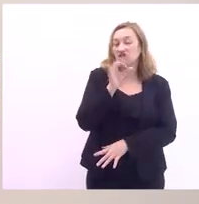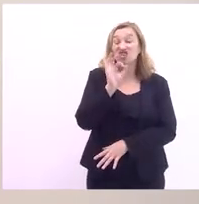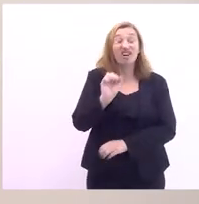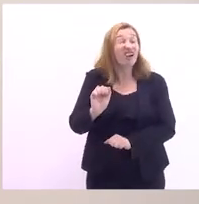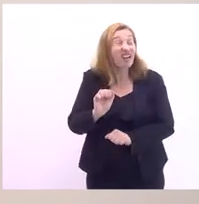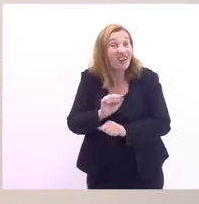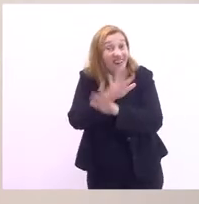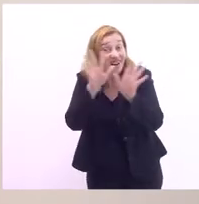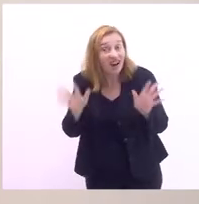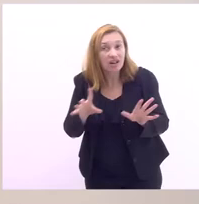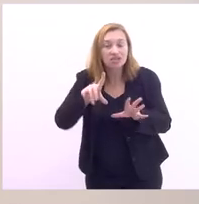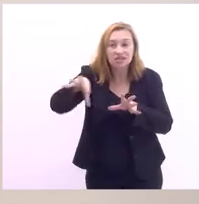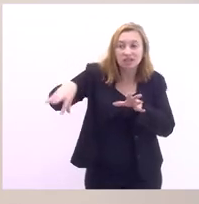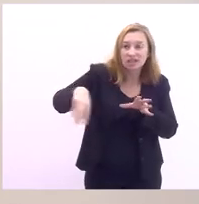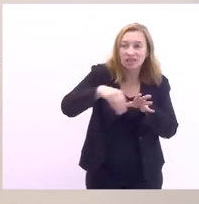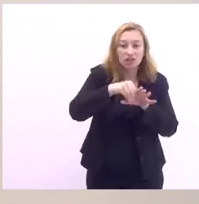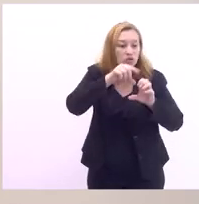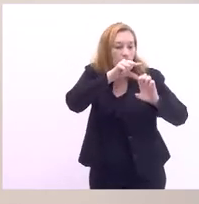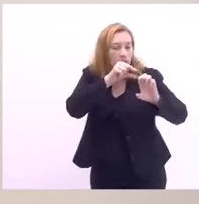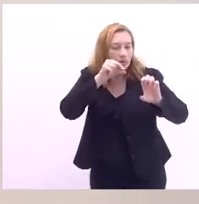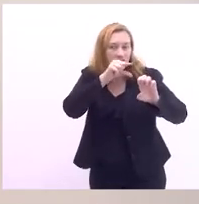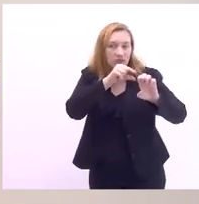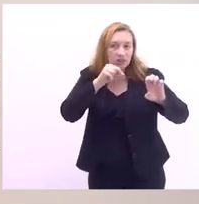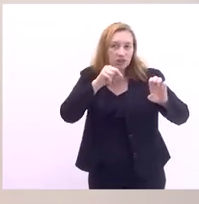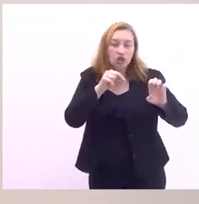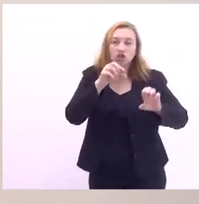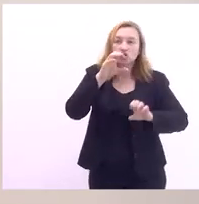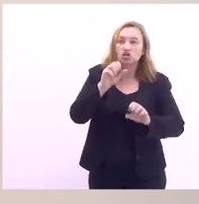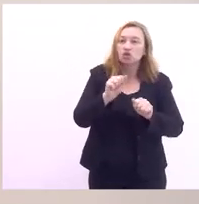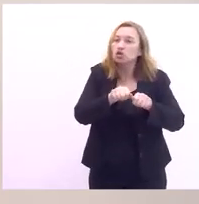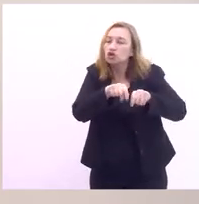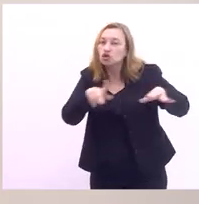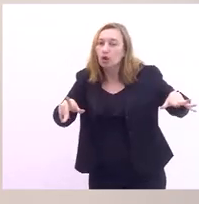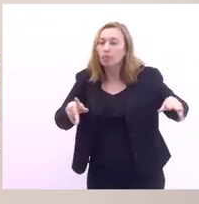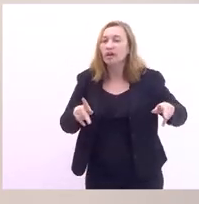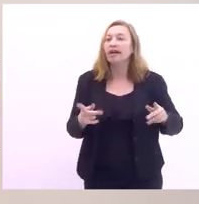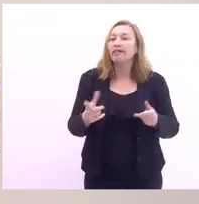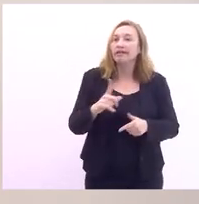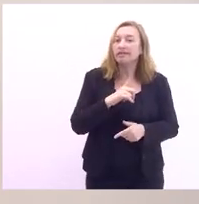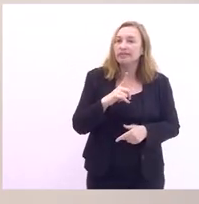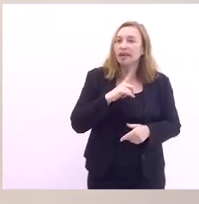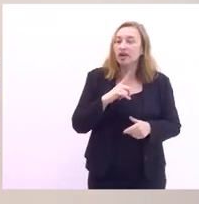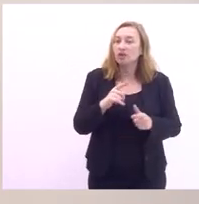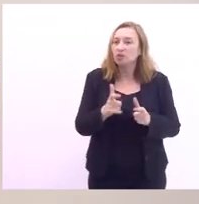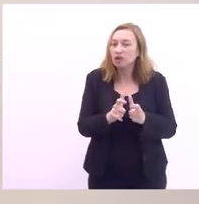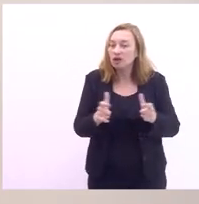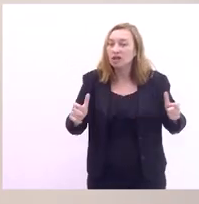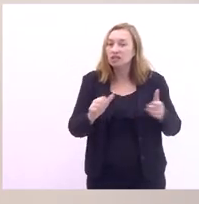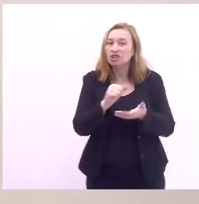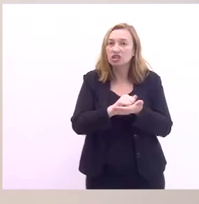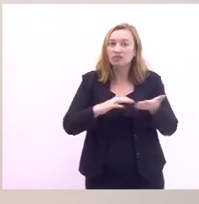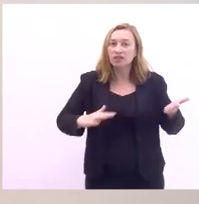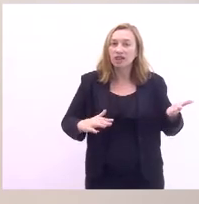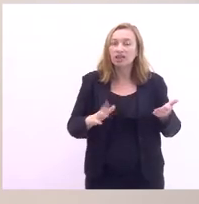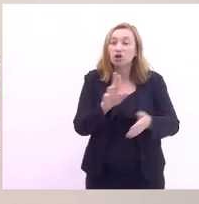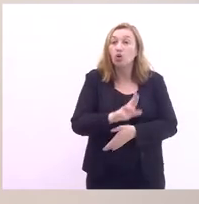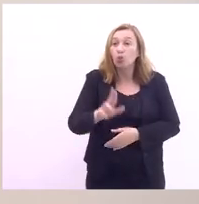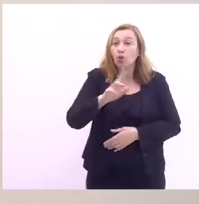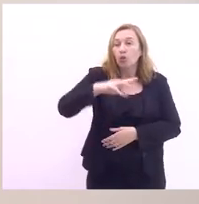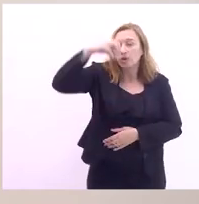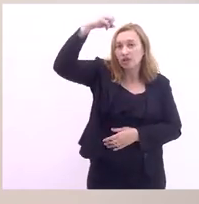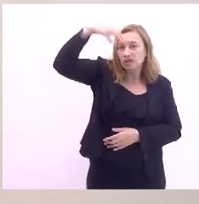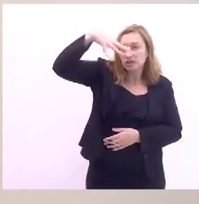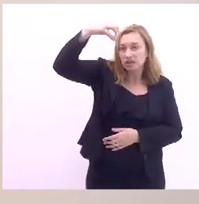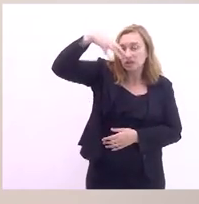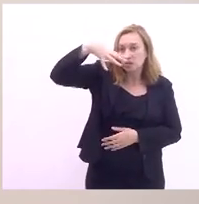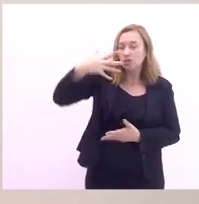quando você está dentro de um empreendimento como um shopping, que tem um turnover muito grande de atividades, e você fica